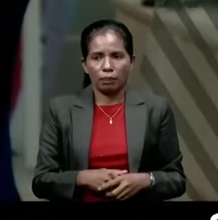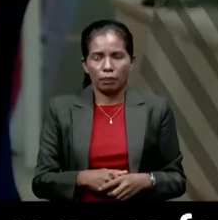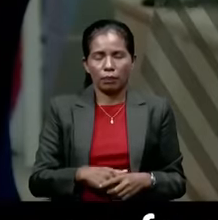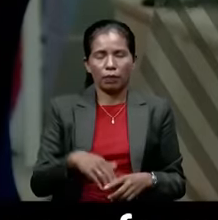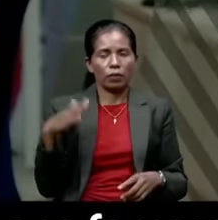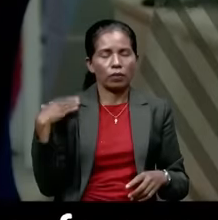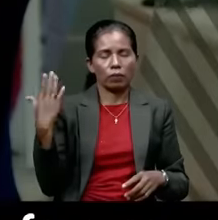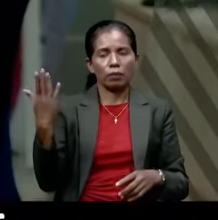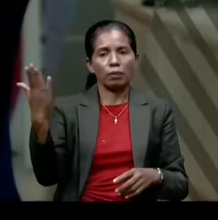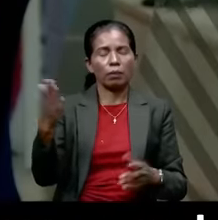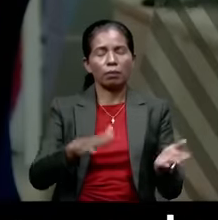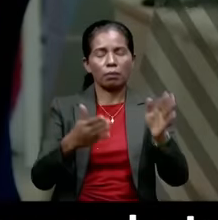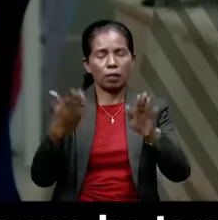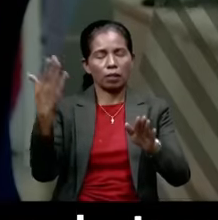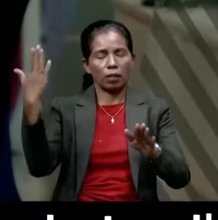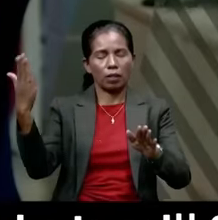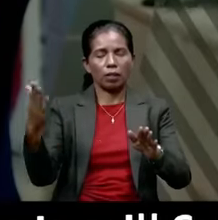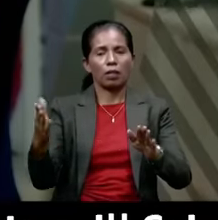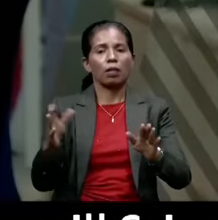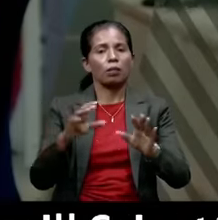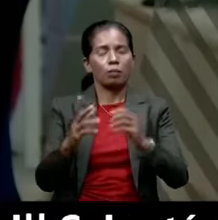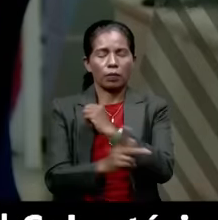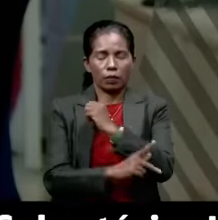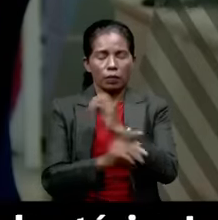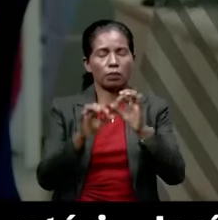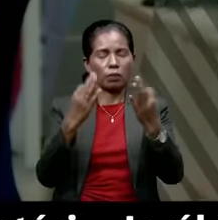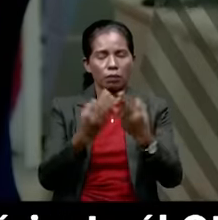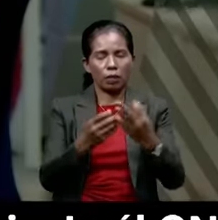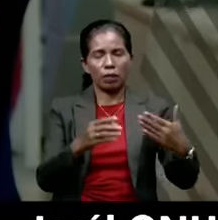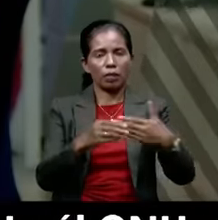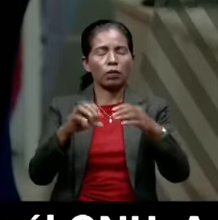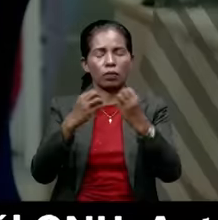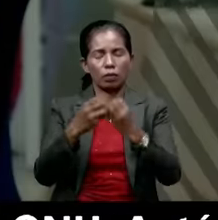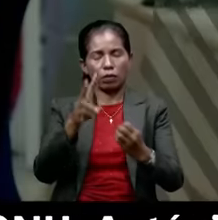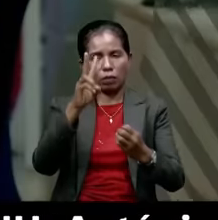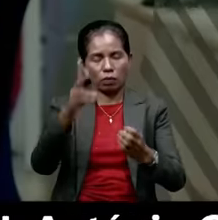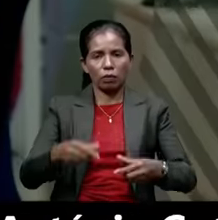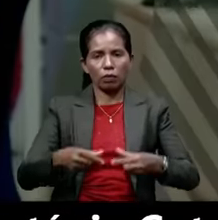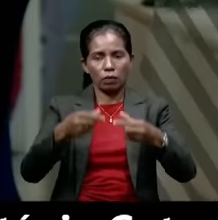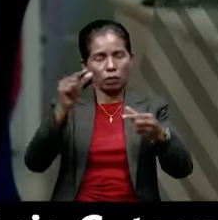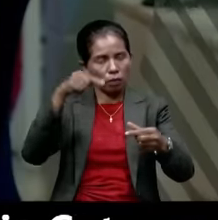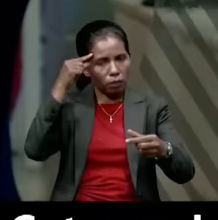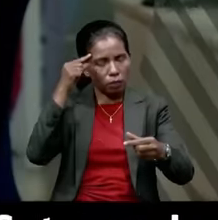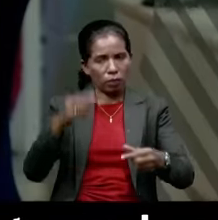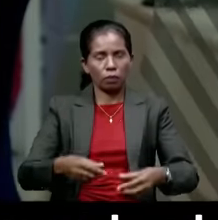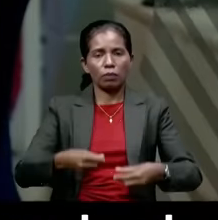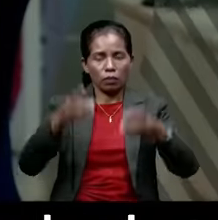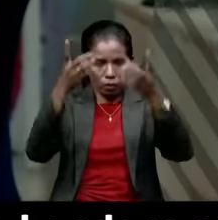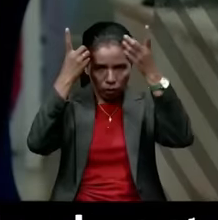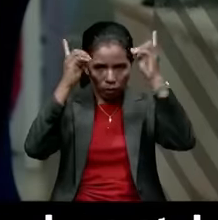Joven Nebe Mate de Portugal, familia no líder organización RUA, entrega ba governo a to fote